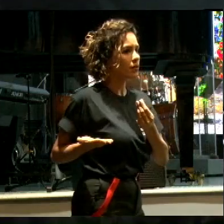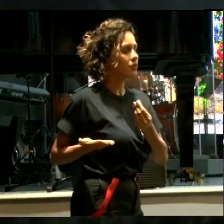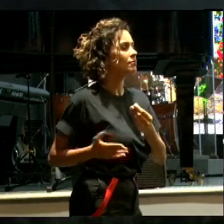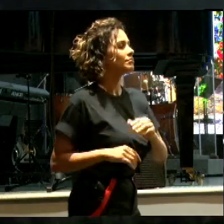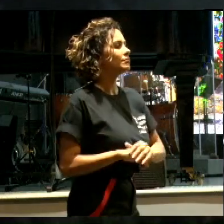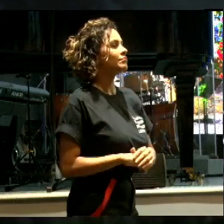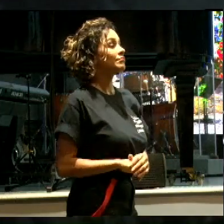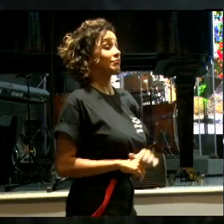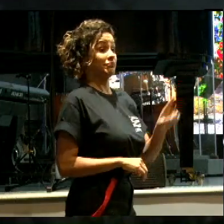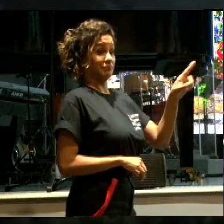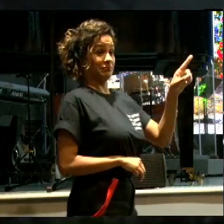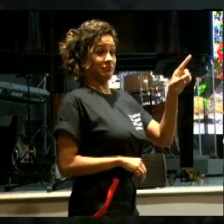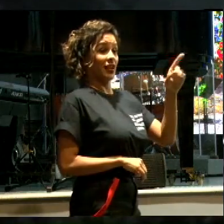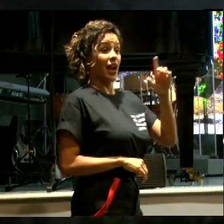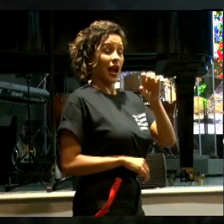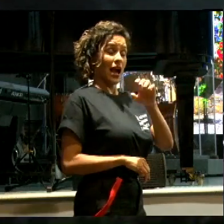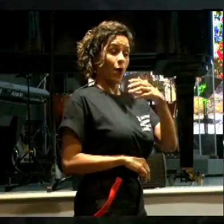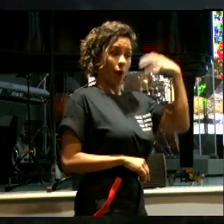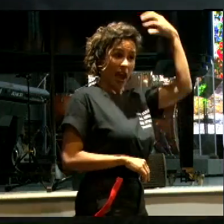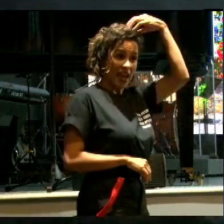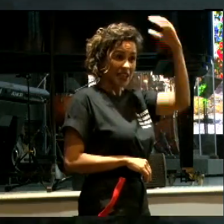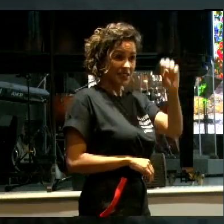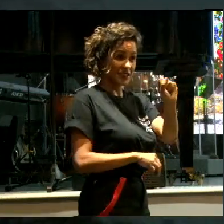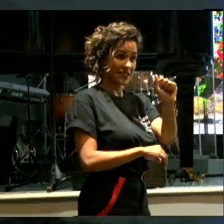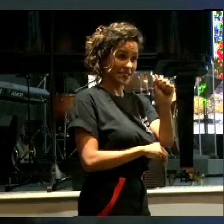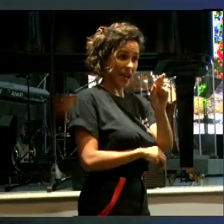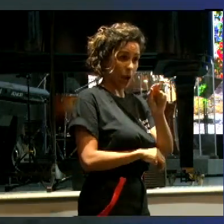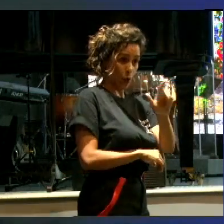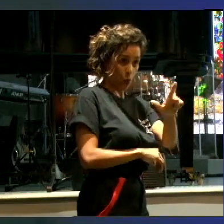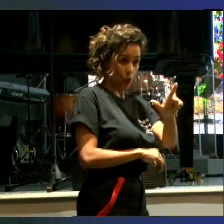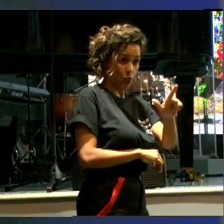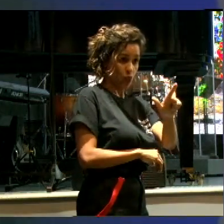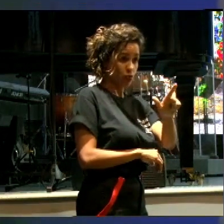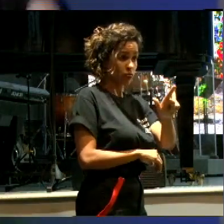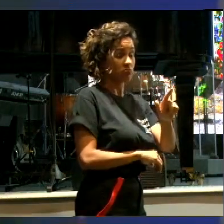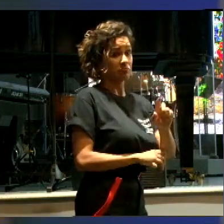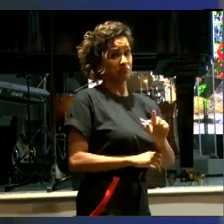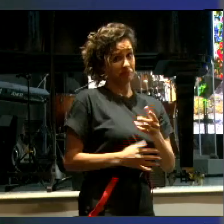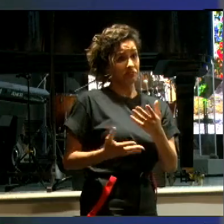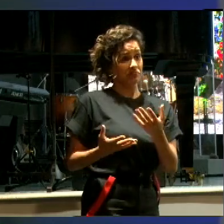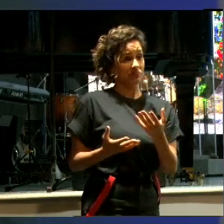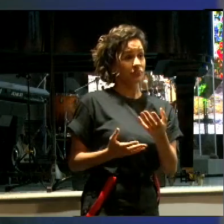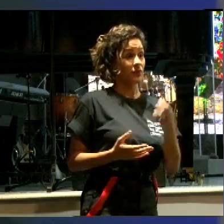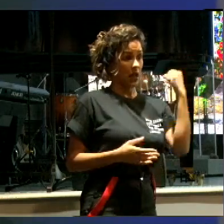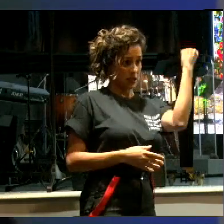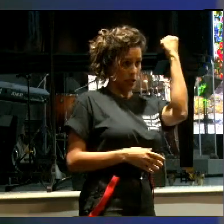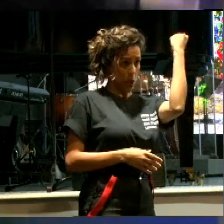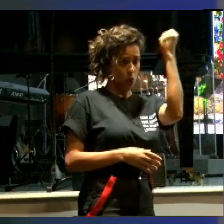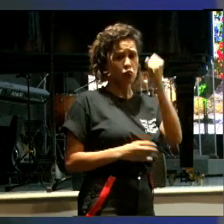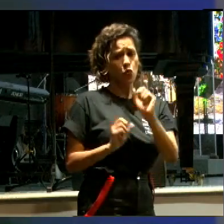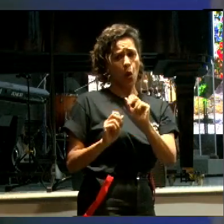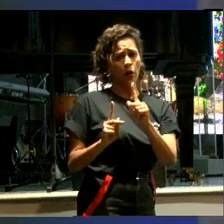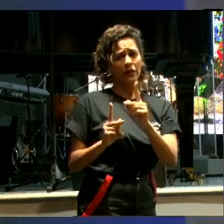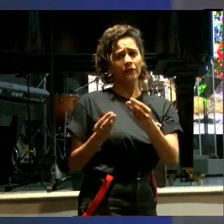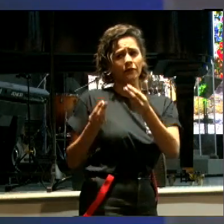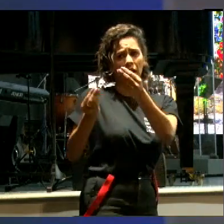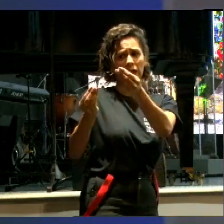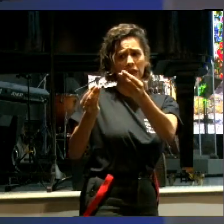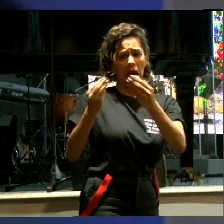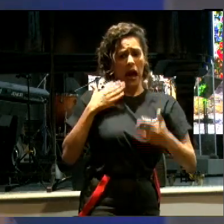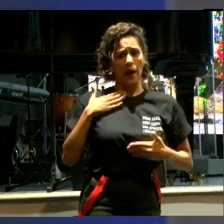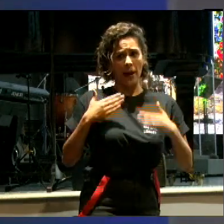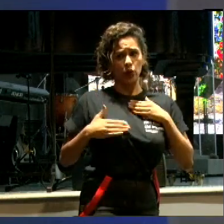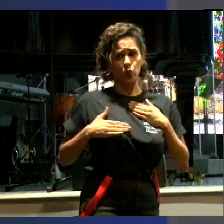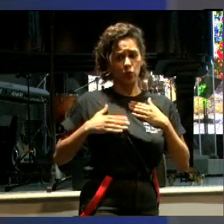quê? Porque a armadura do teu colega, da tua colega, não vai servir para você. Você tem que ter a sua